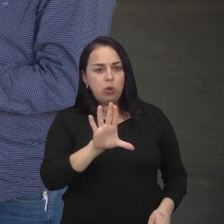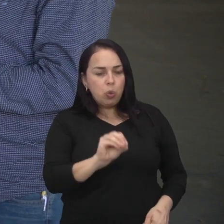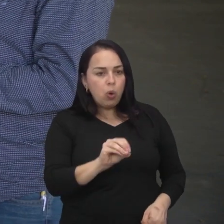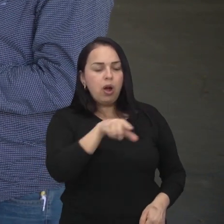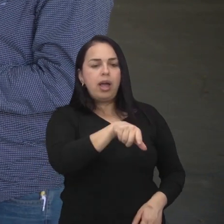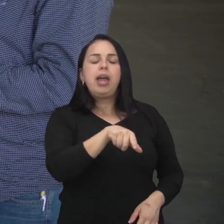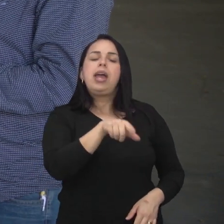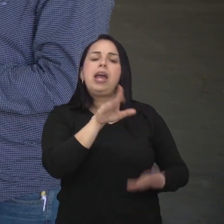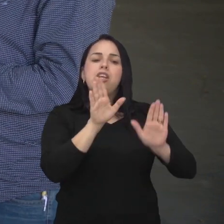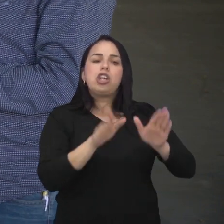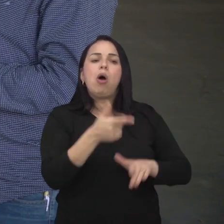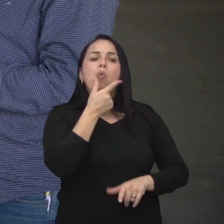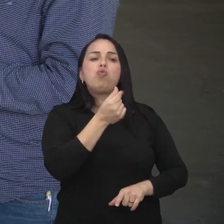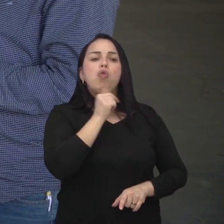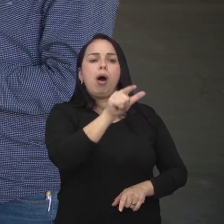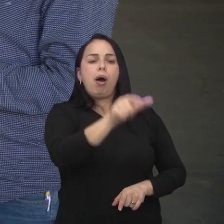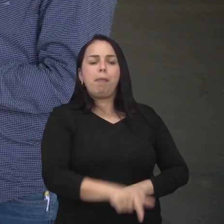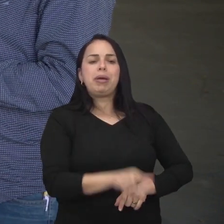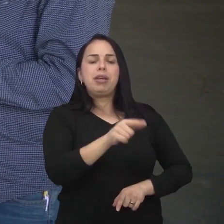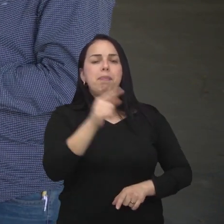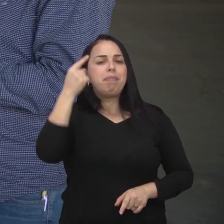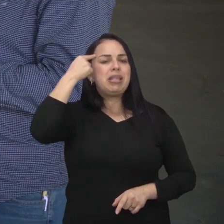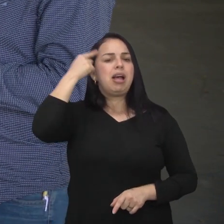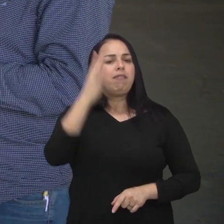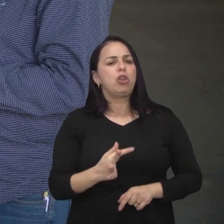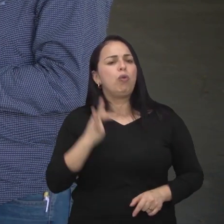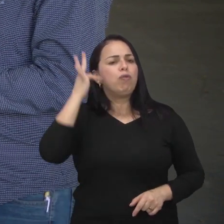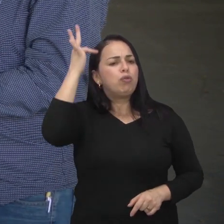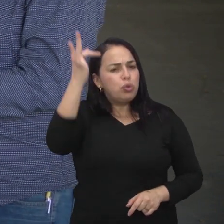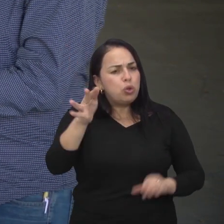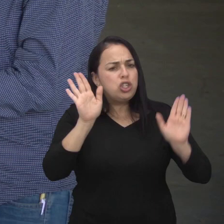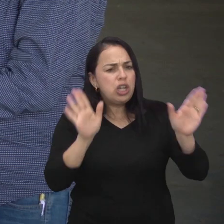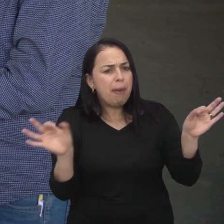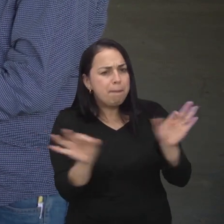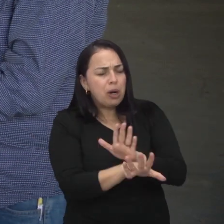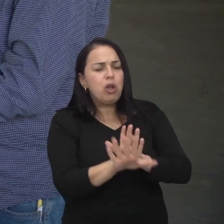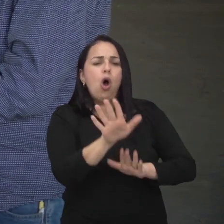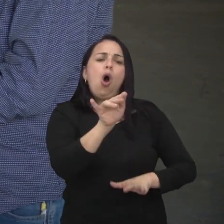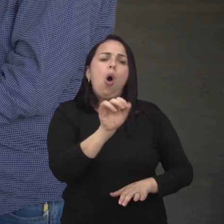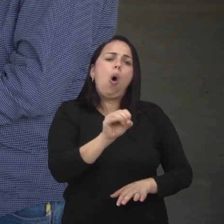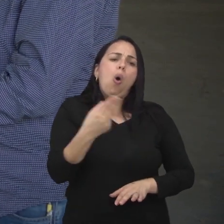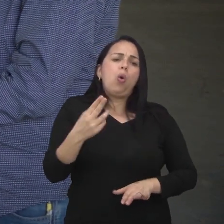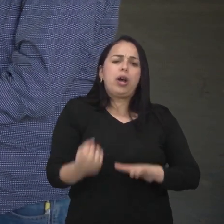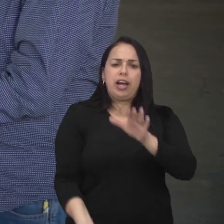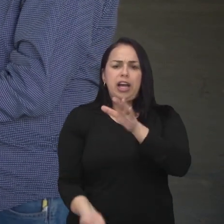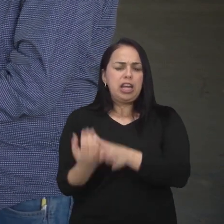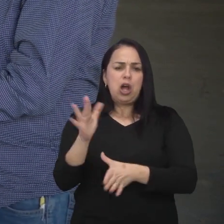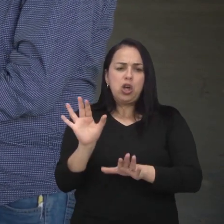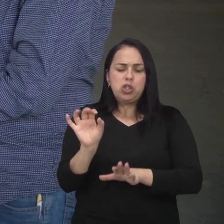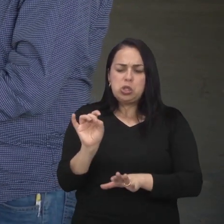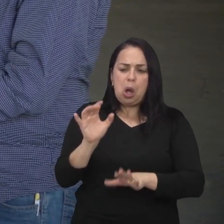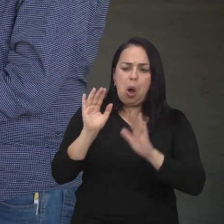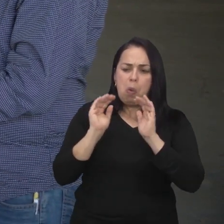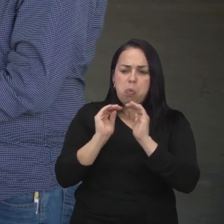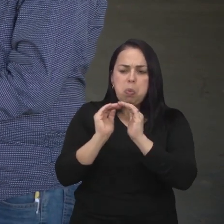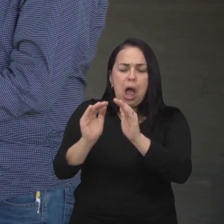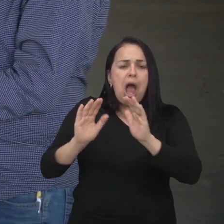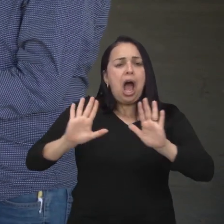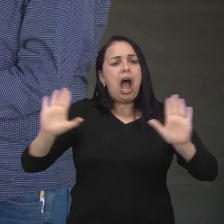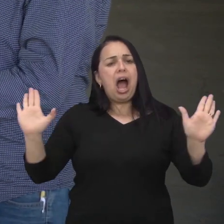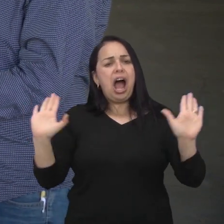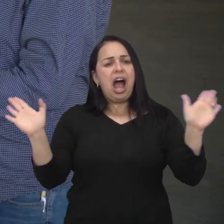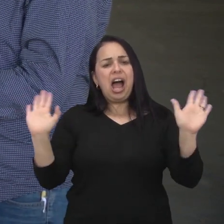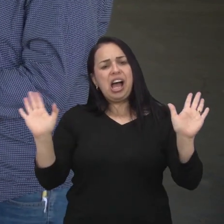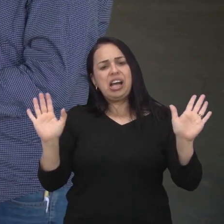Olivo Gomes já era um homem de visão, de pensar assim no futuro, ou ele criou isso mais...